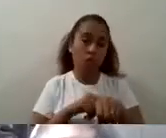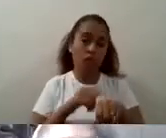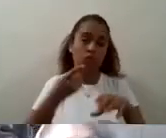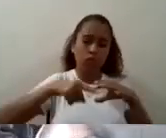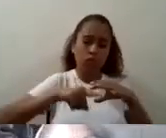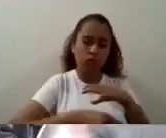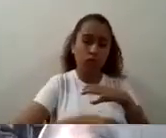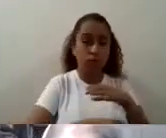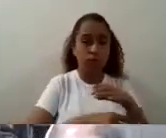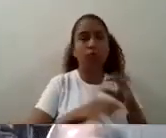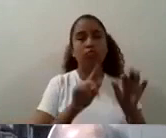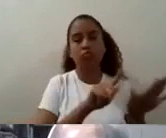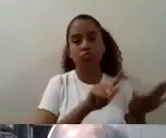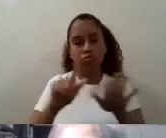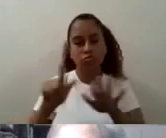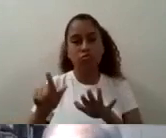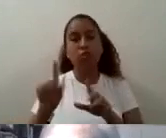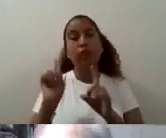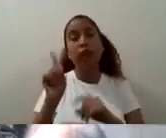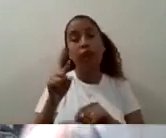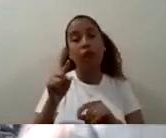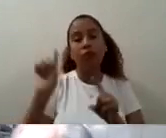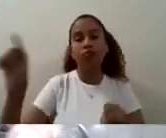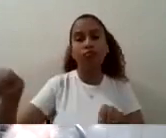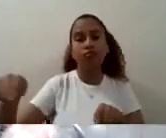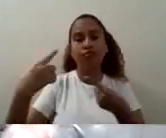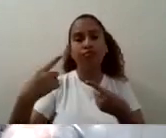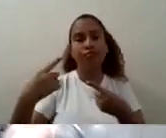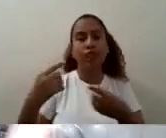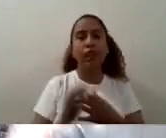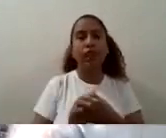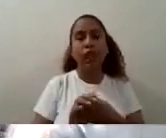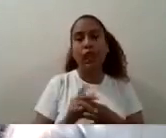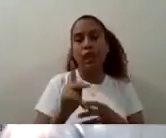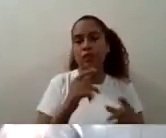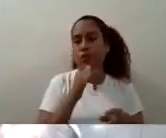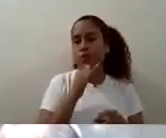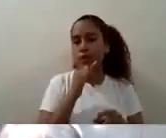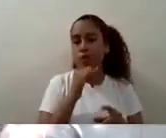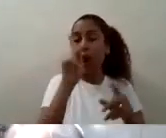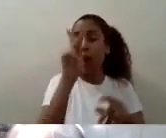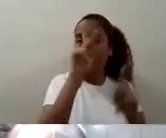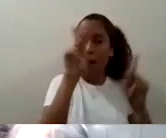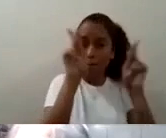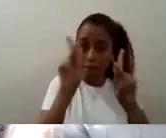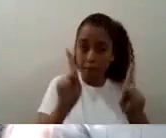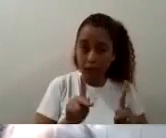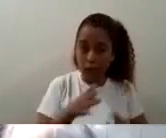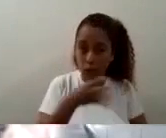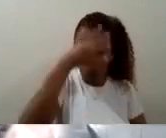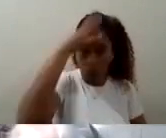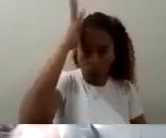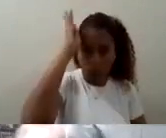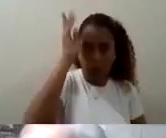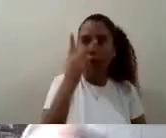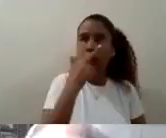semana, que é a contradição entre aquela pax romana, que é uma paz de cemitério, que reprime